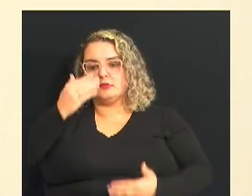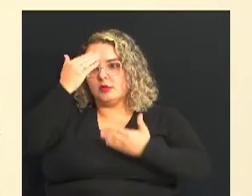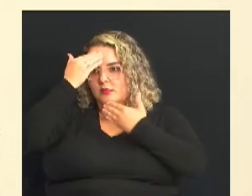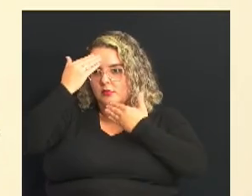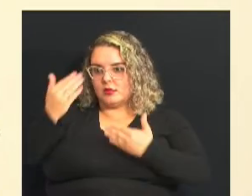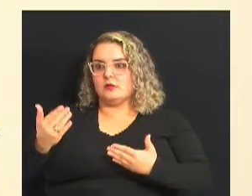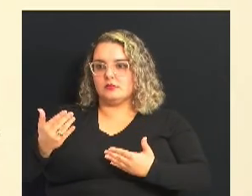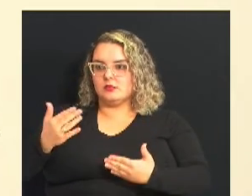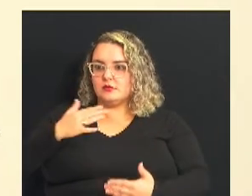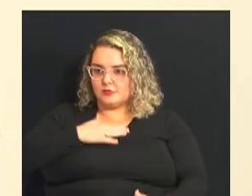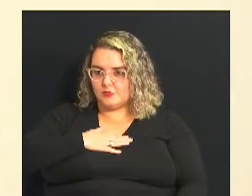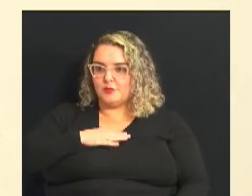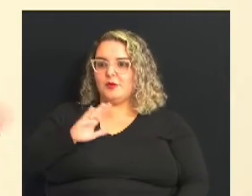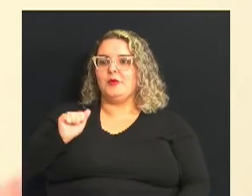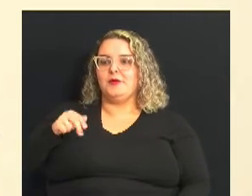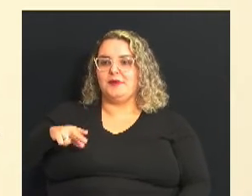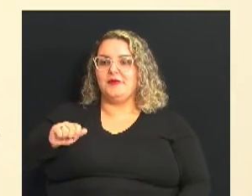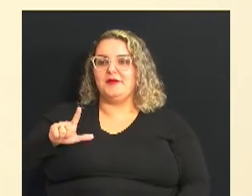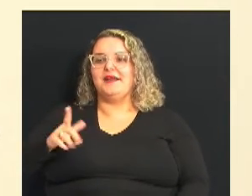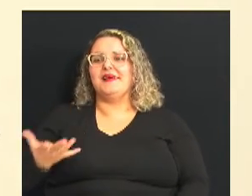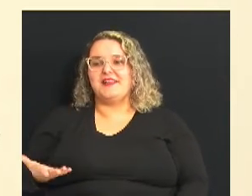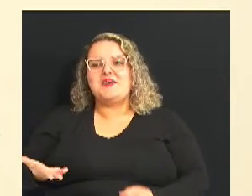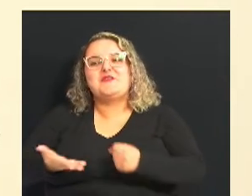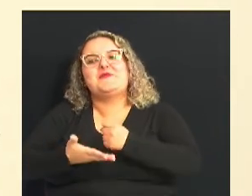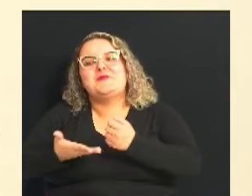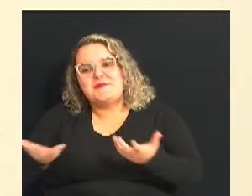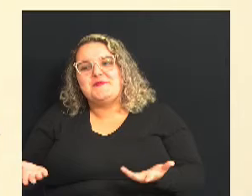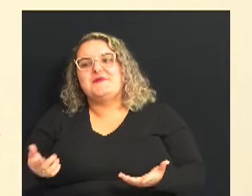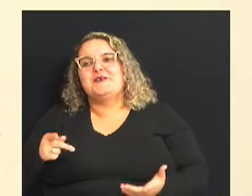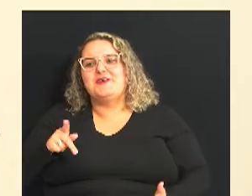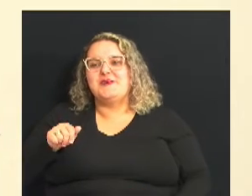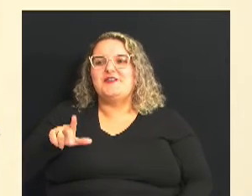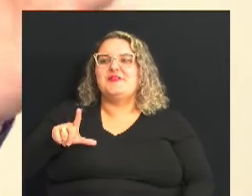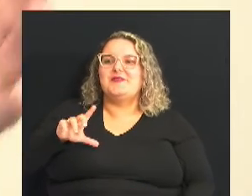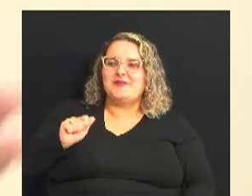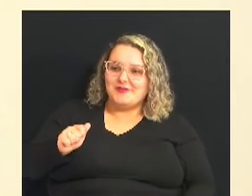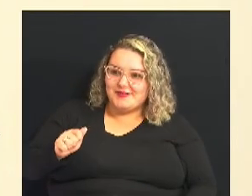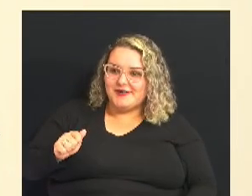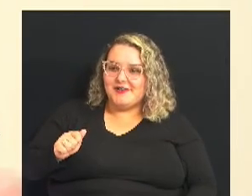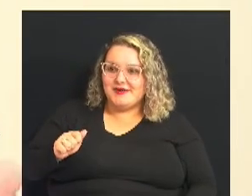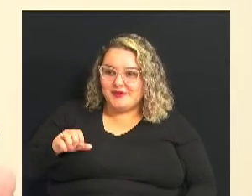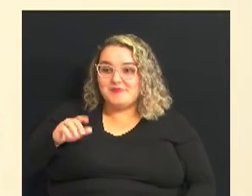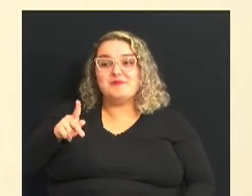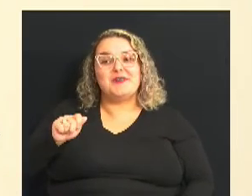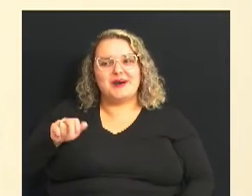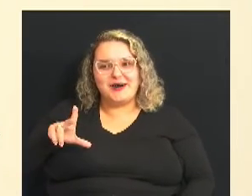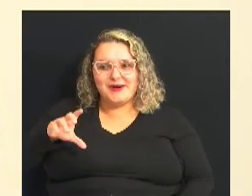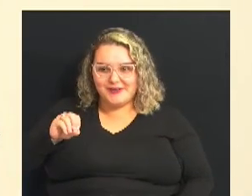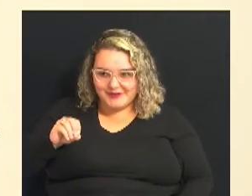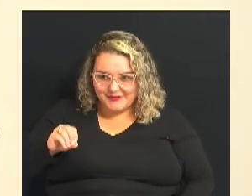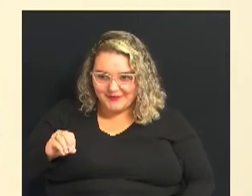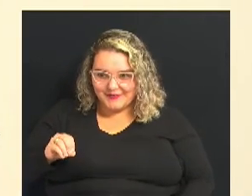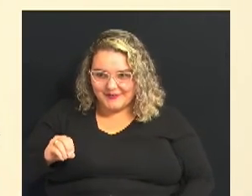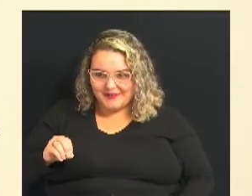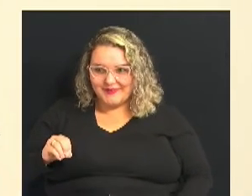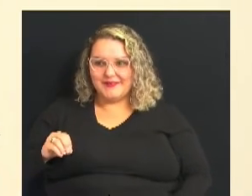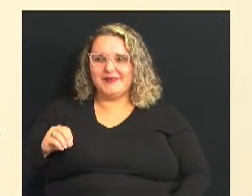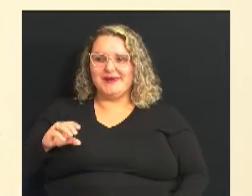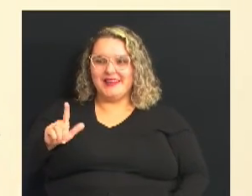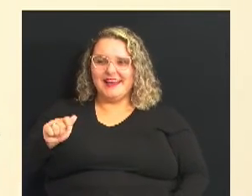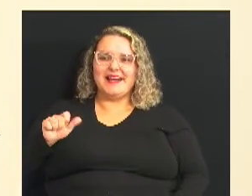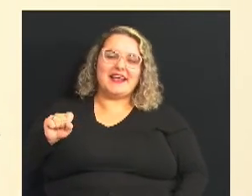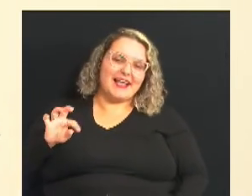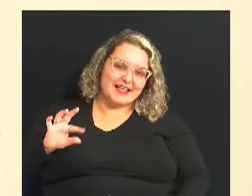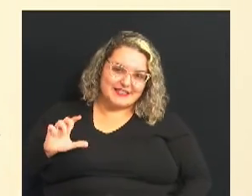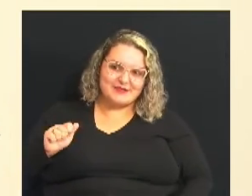meu canal, já faço o meu jabazinho aqui, Paulo Gaspar 30 no YouTube. 90% é vídeo da TV Câmara, né? Ainda bem que